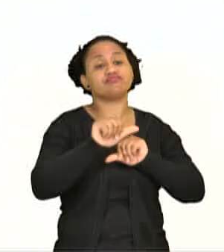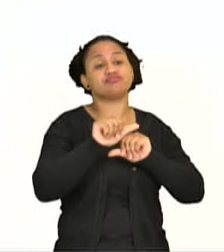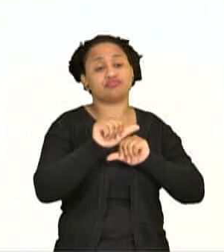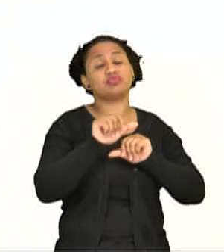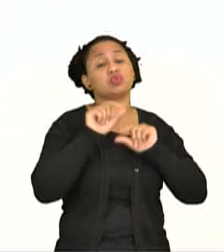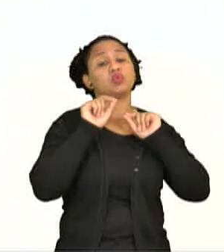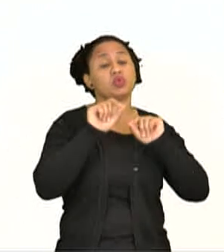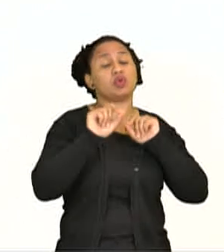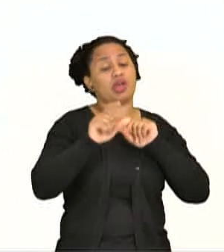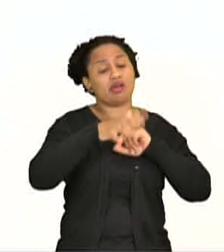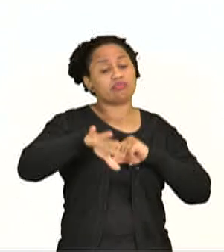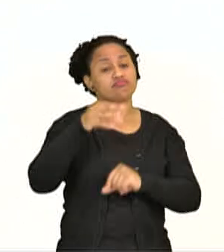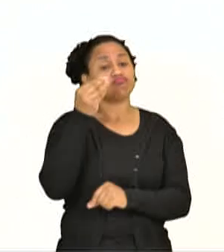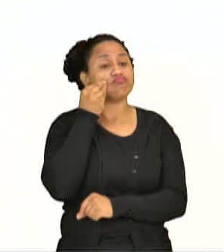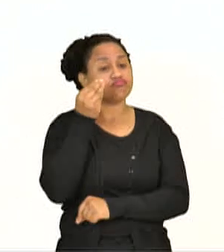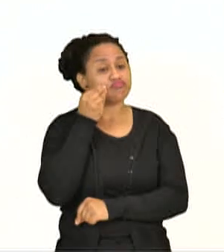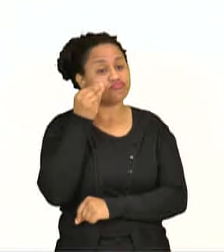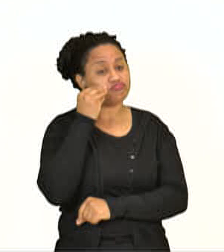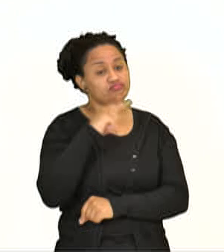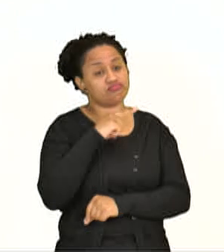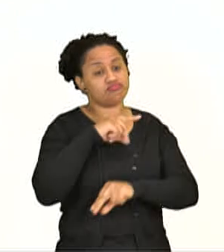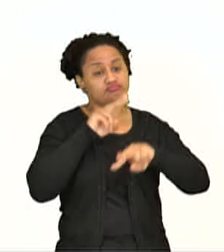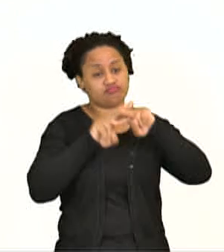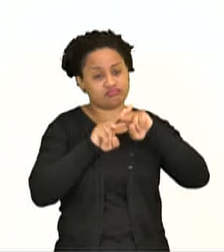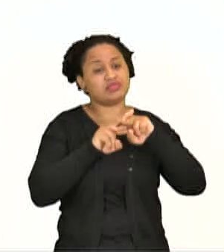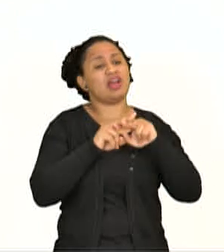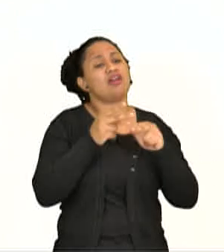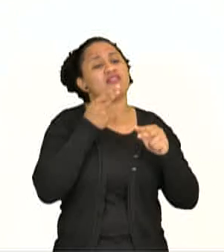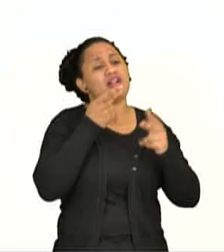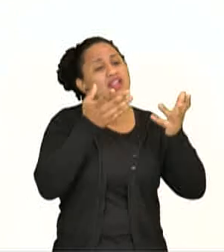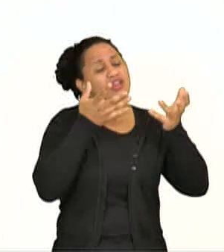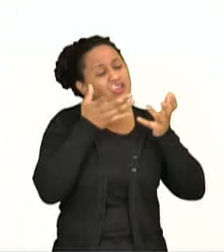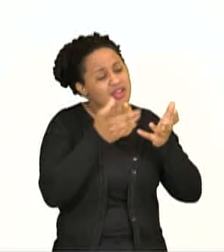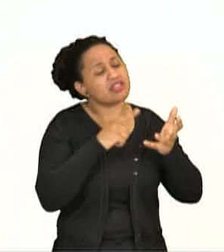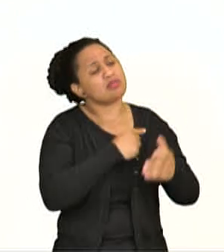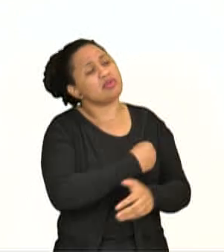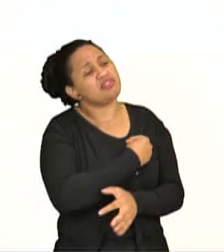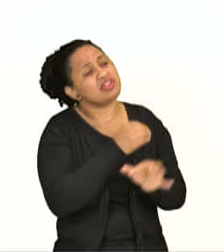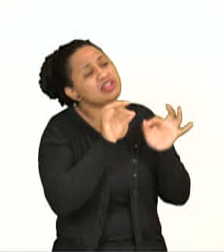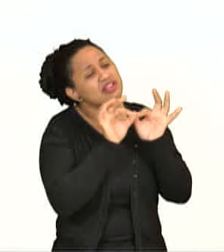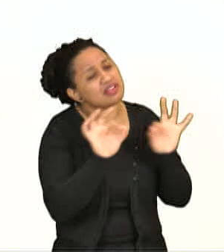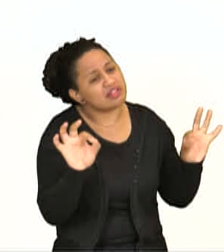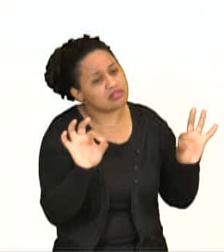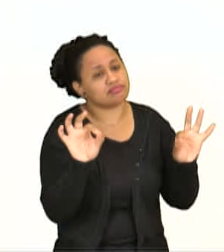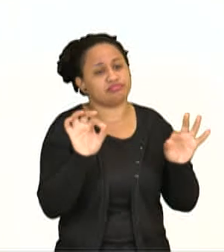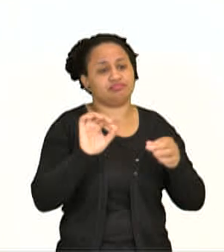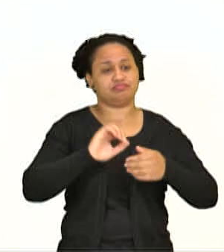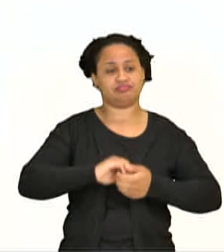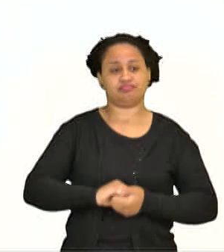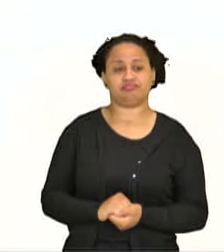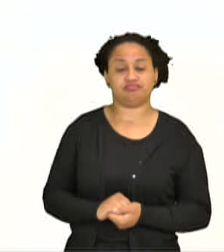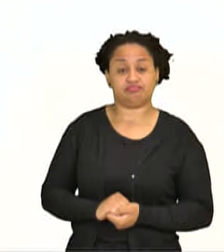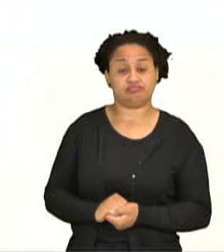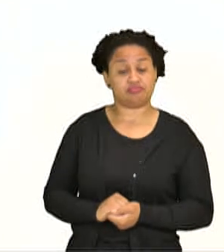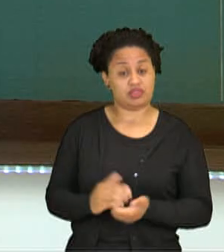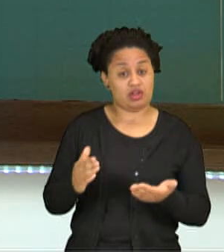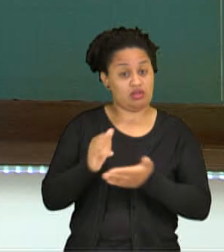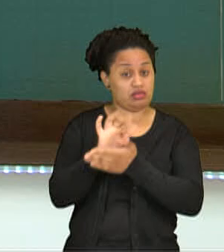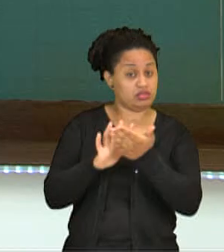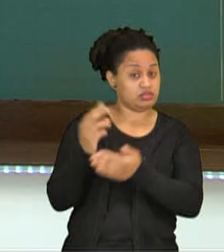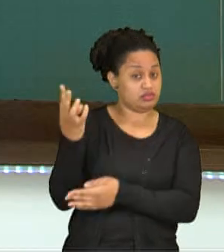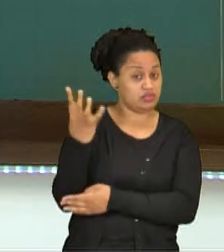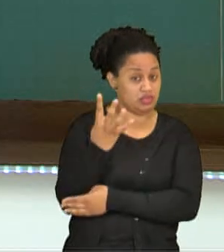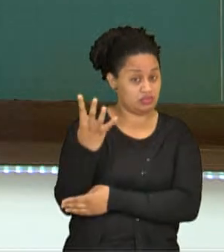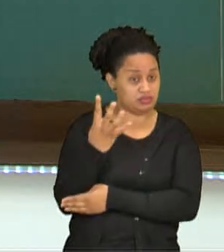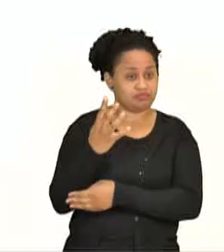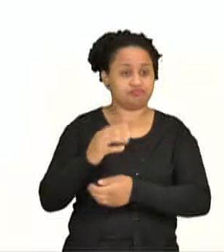foi transformada pela experiência do cárcere, deseja ter uma vida simples. Vamos à quarta atividade em